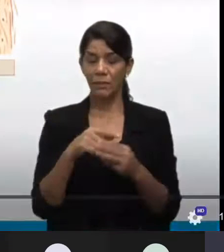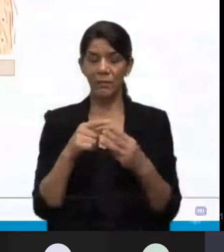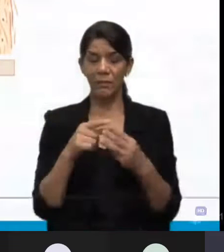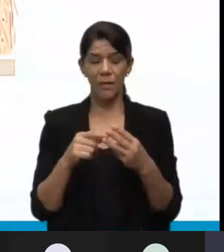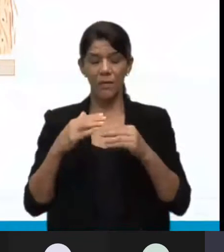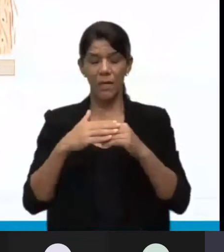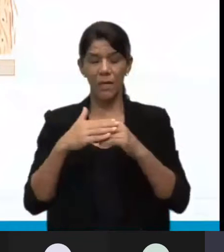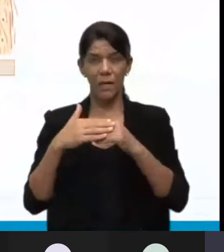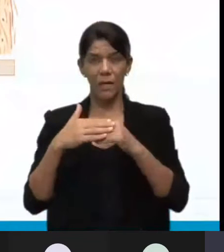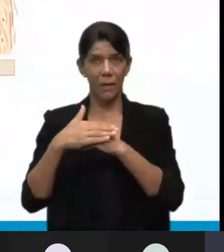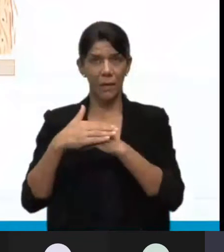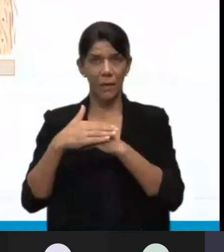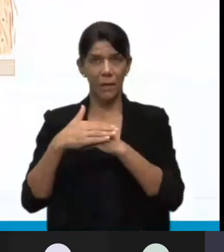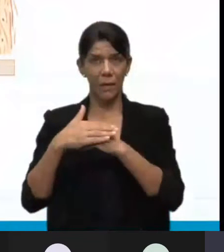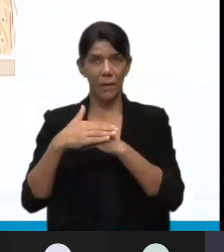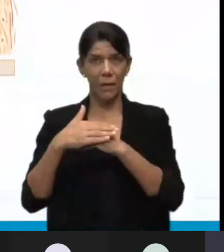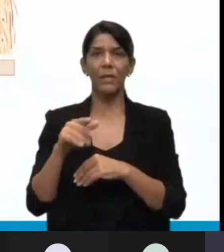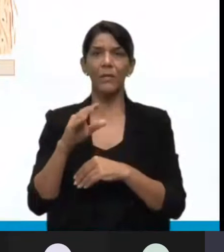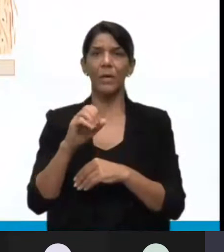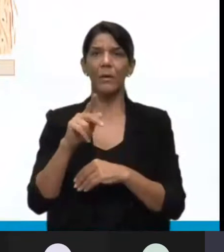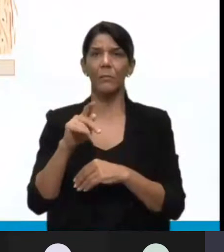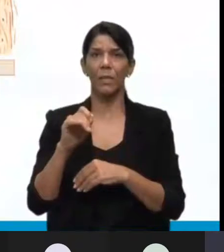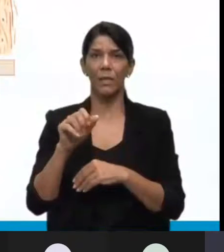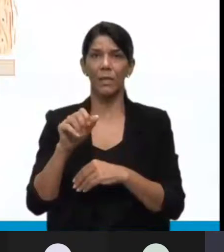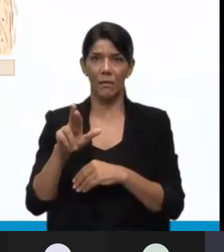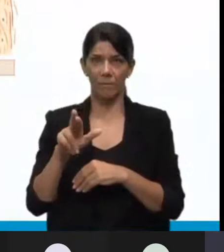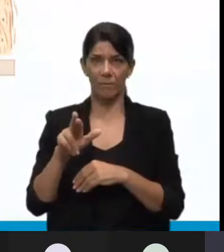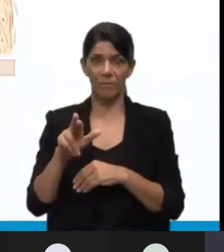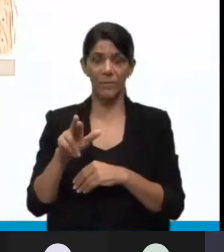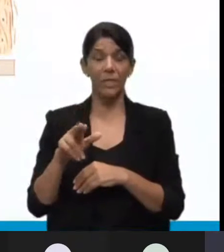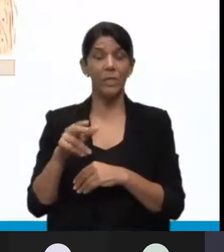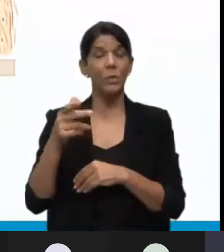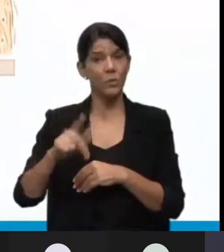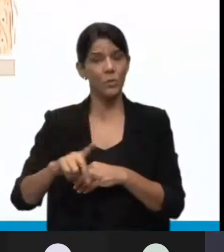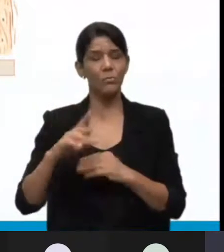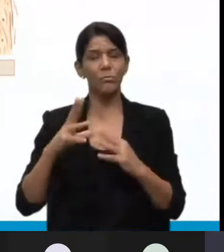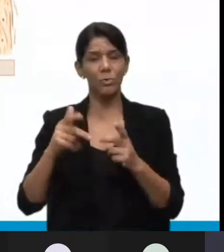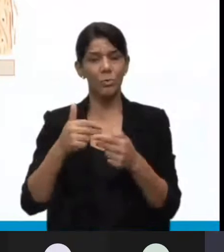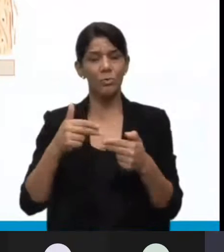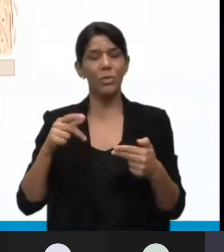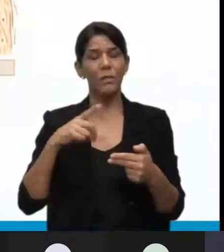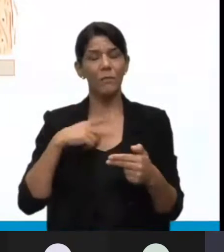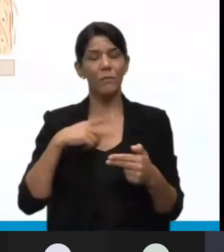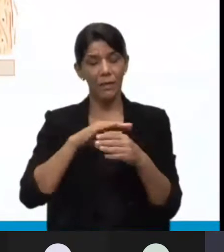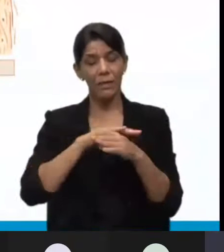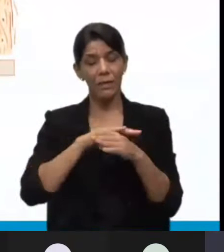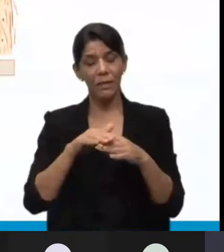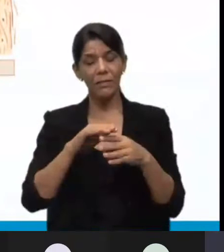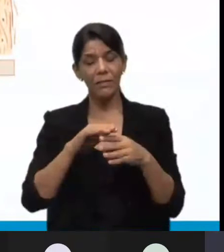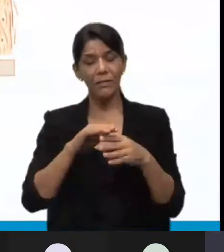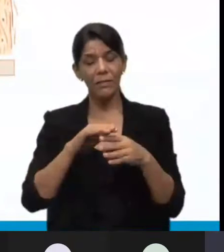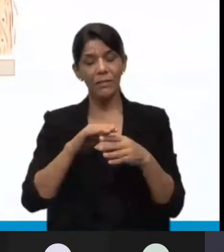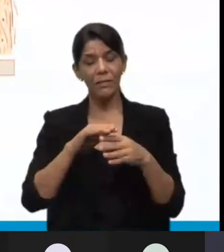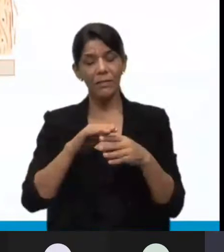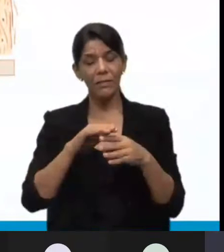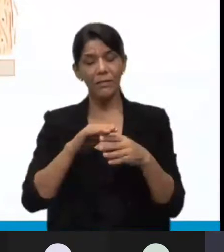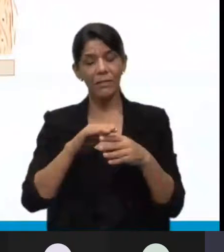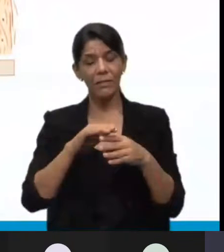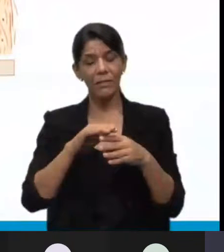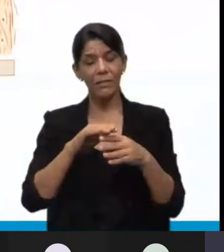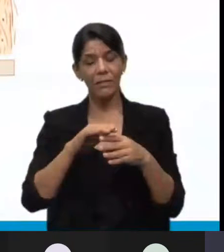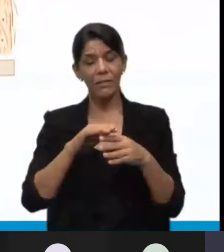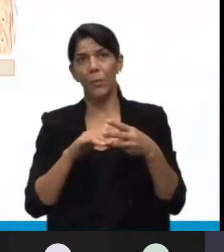3 camadas formando a parede deles é o capilar, tá? Então, os demais todos, a parede é formada por 3 camadas. Quais